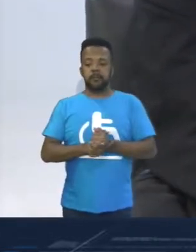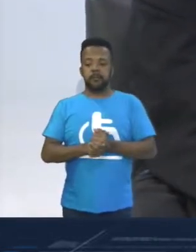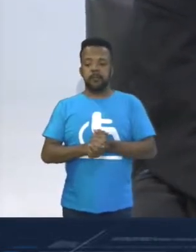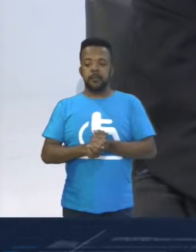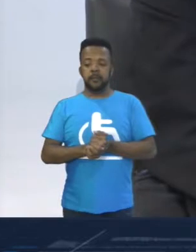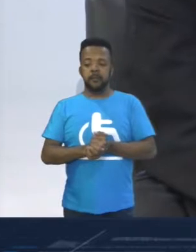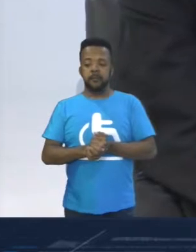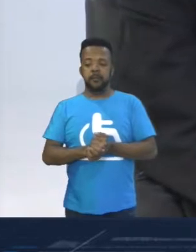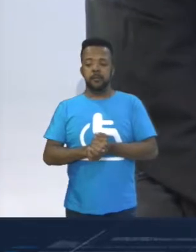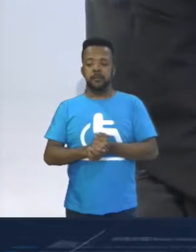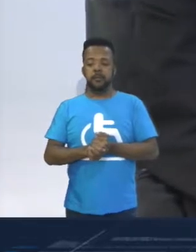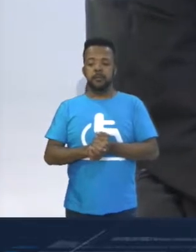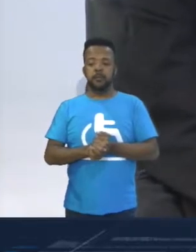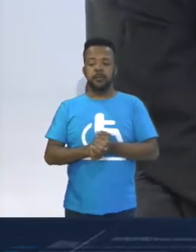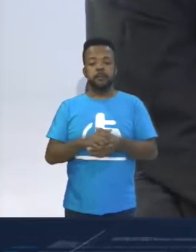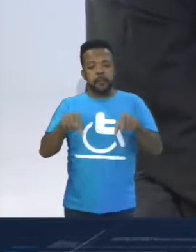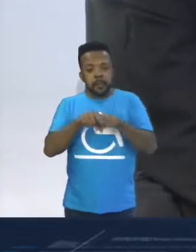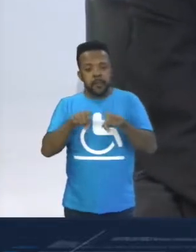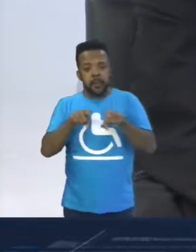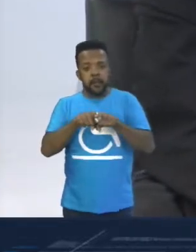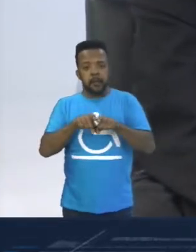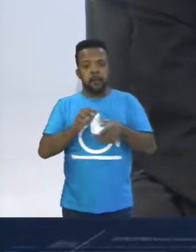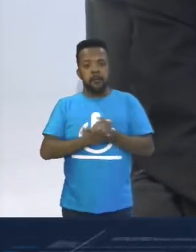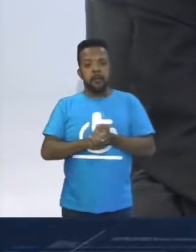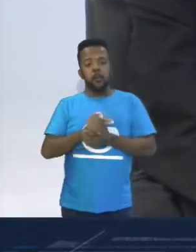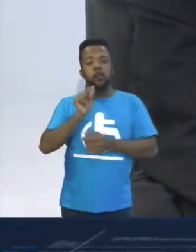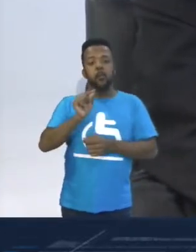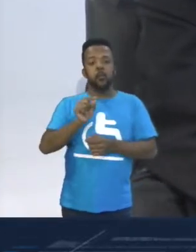próstata. E também